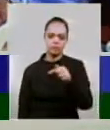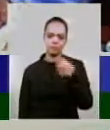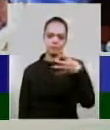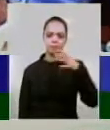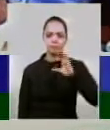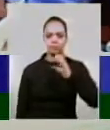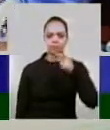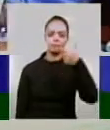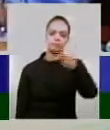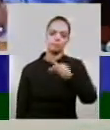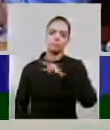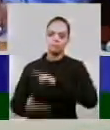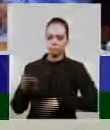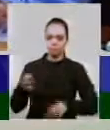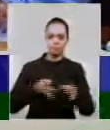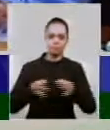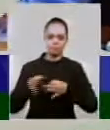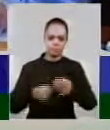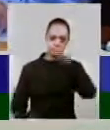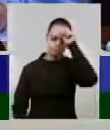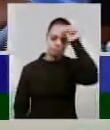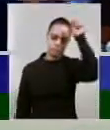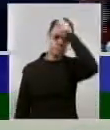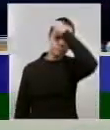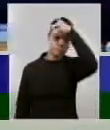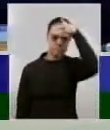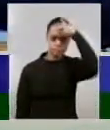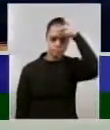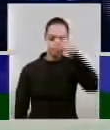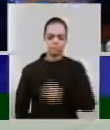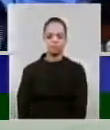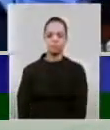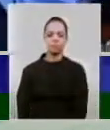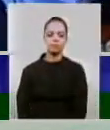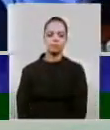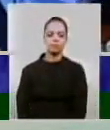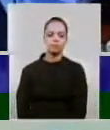R$ 1.069.288,74 e da outras providências. Projeto do prefeito municipal.